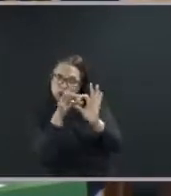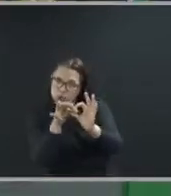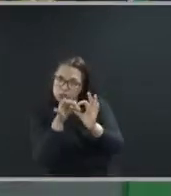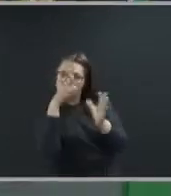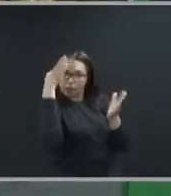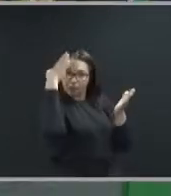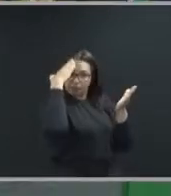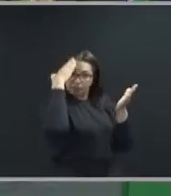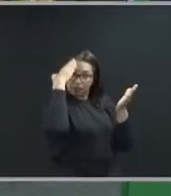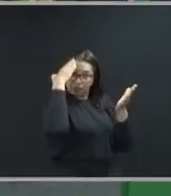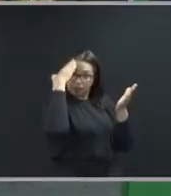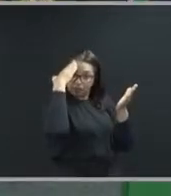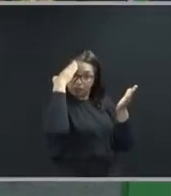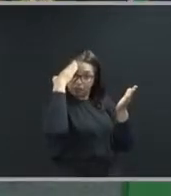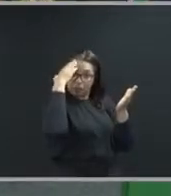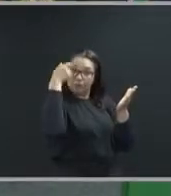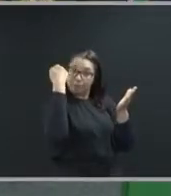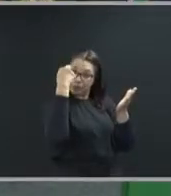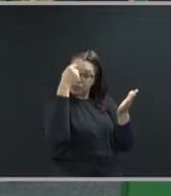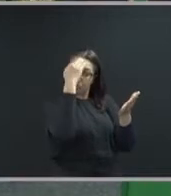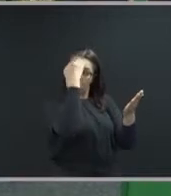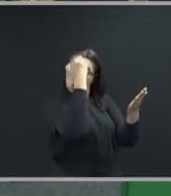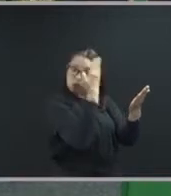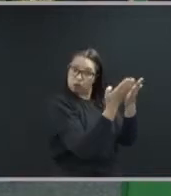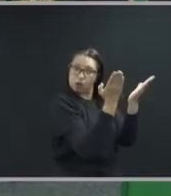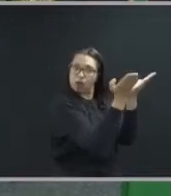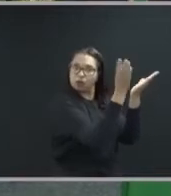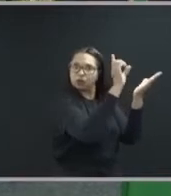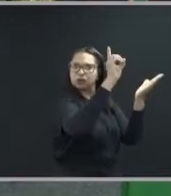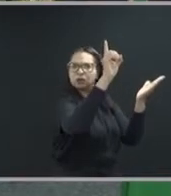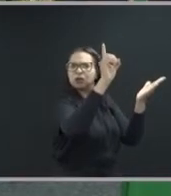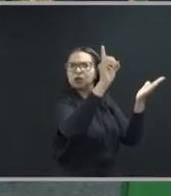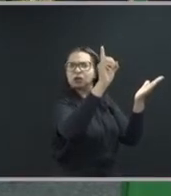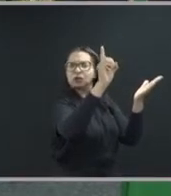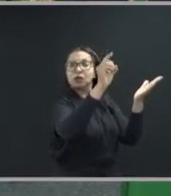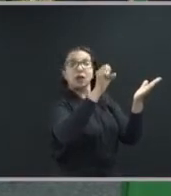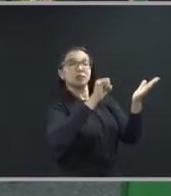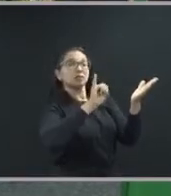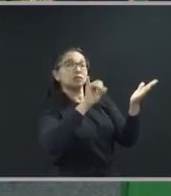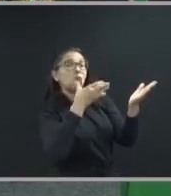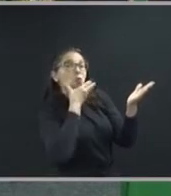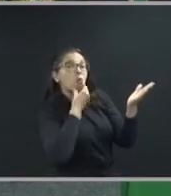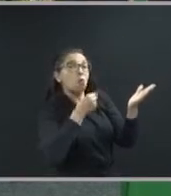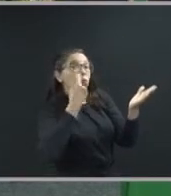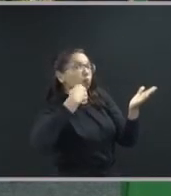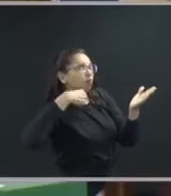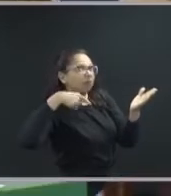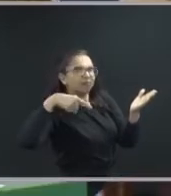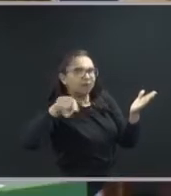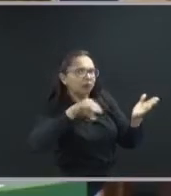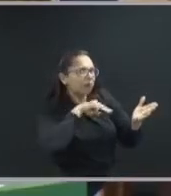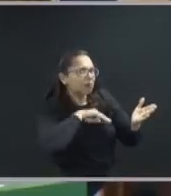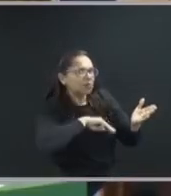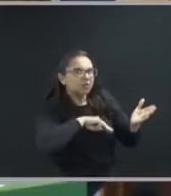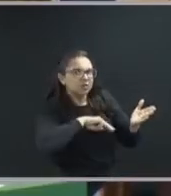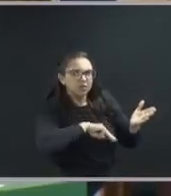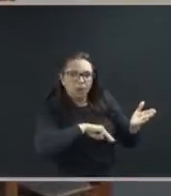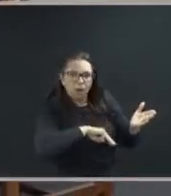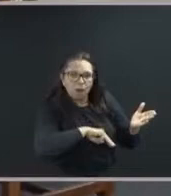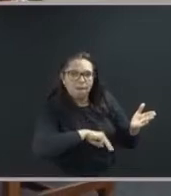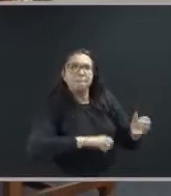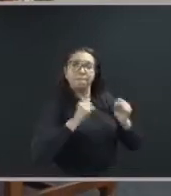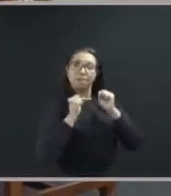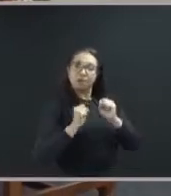irmão? Se os homens não querem ir, meu irmão, e qual a diferença de um homem e de uma mulher consagrada a Deus? Aí o irmão fica